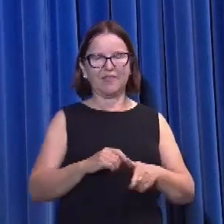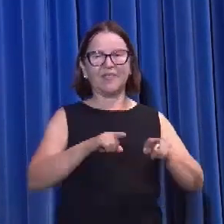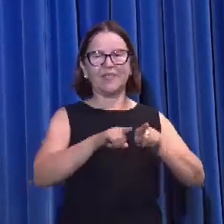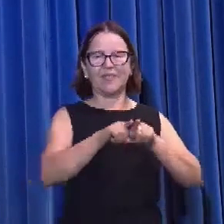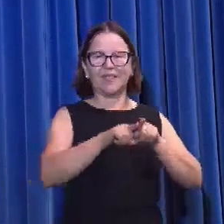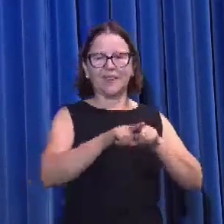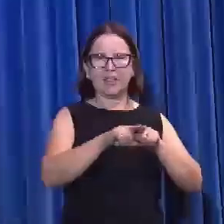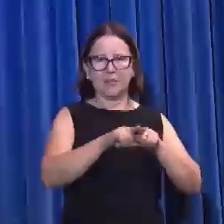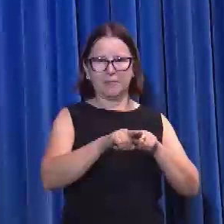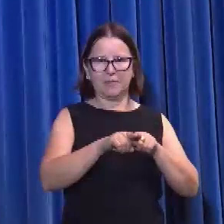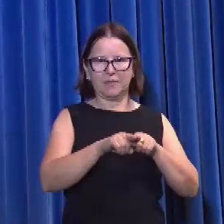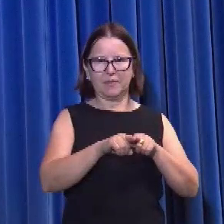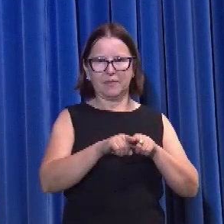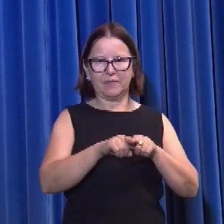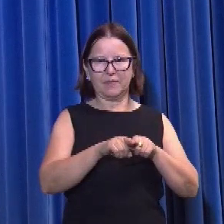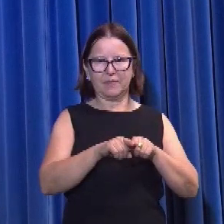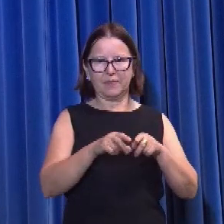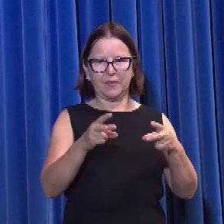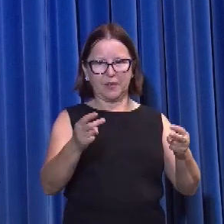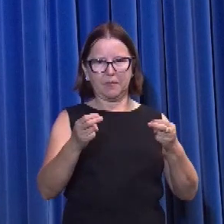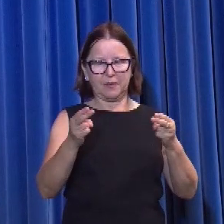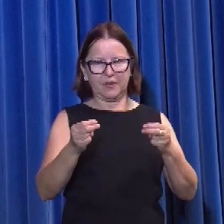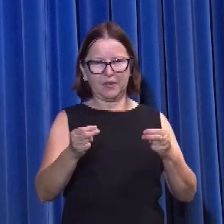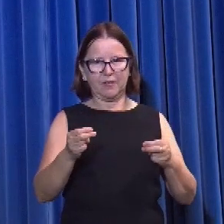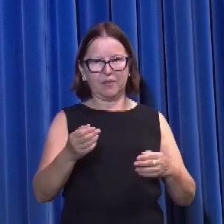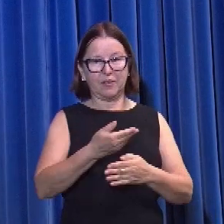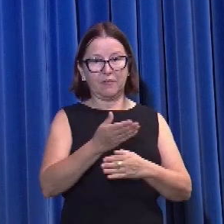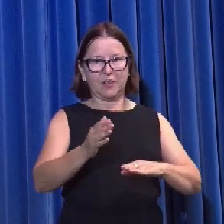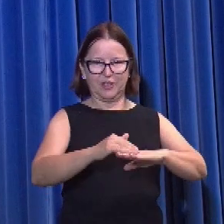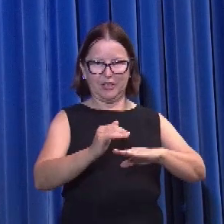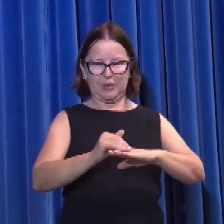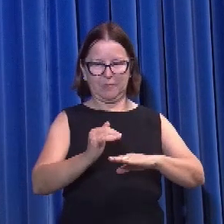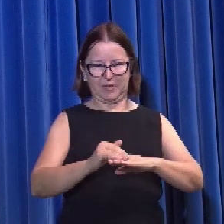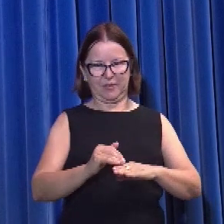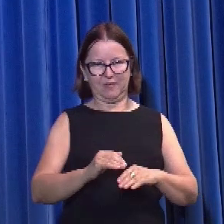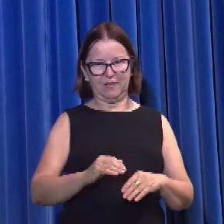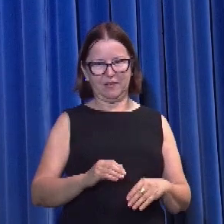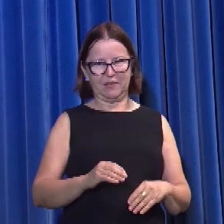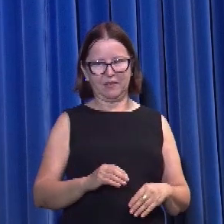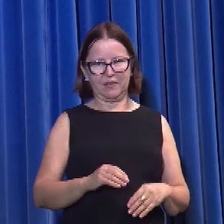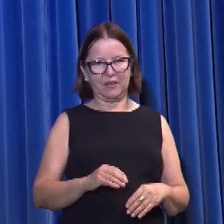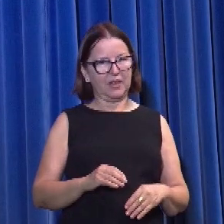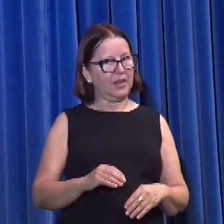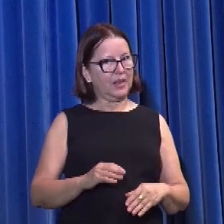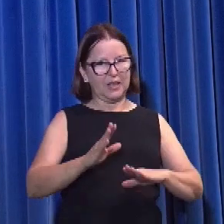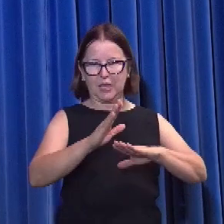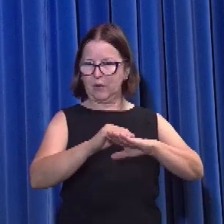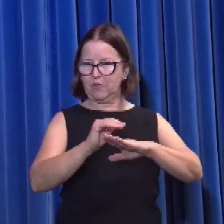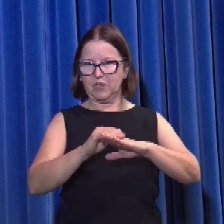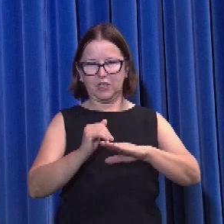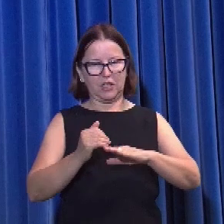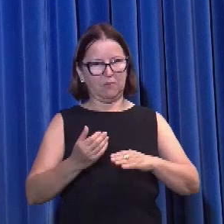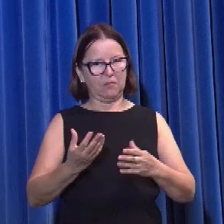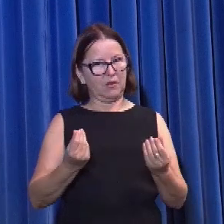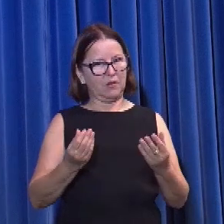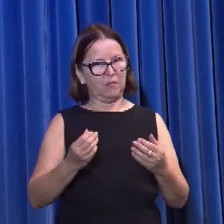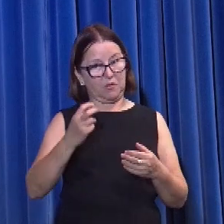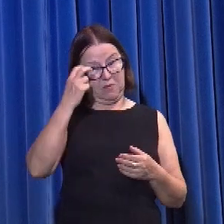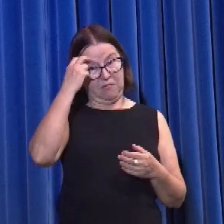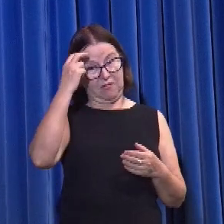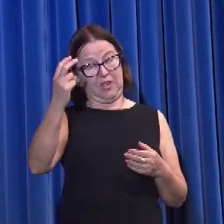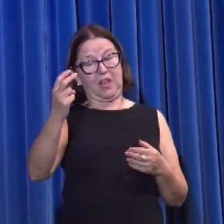Irmãos, reparai, pois, na vossa vocação, visto que não foram chamados muitos